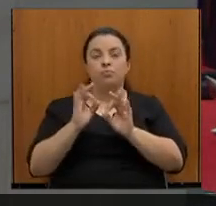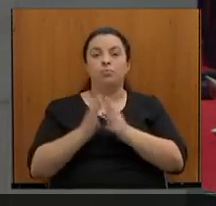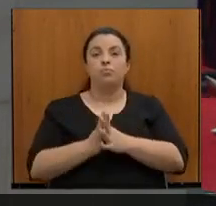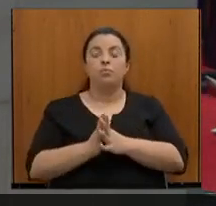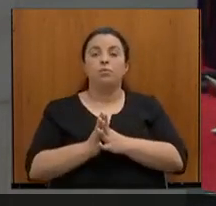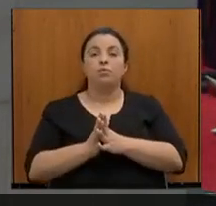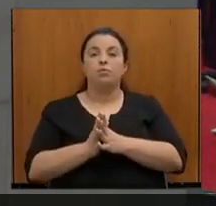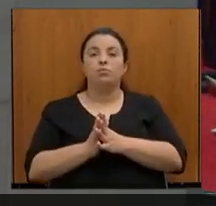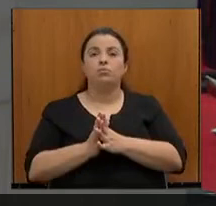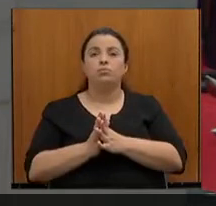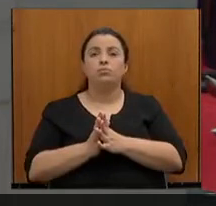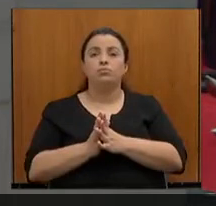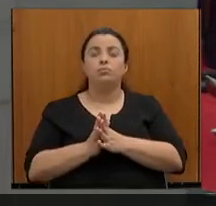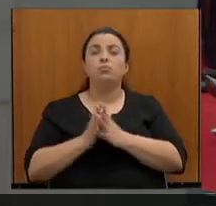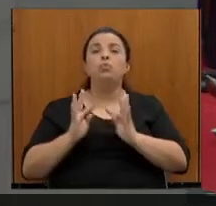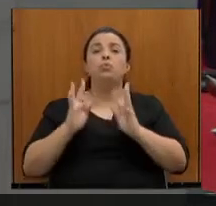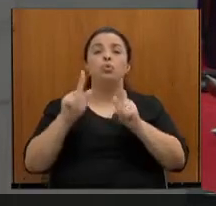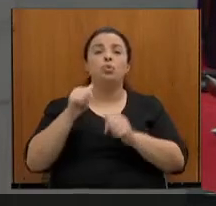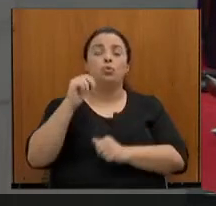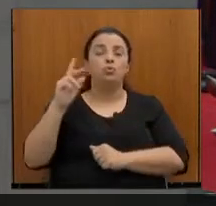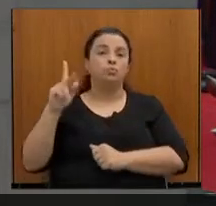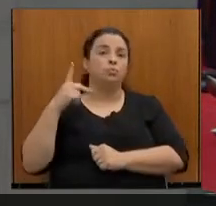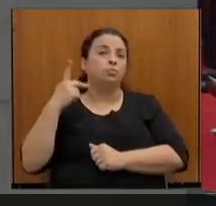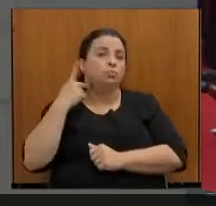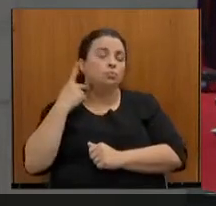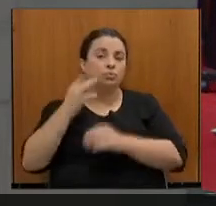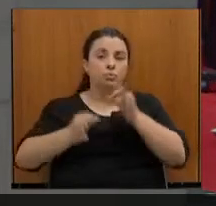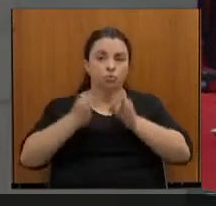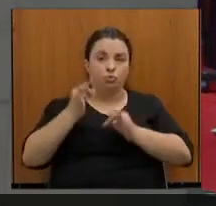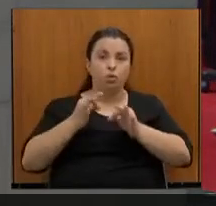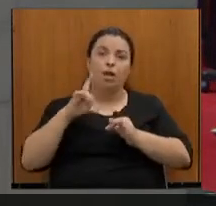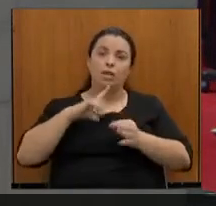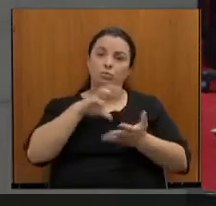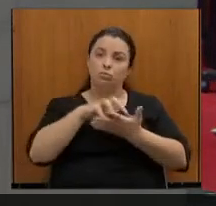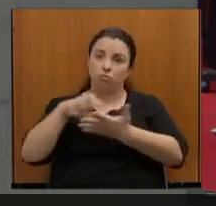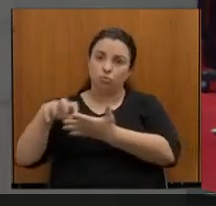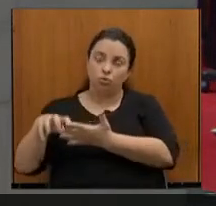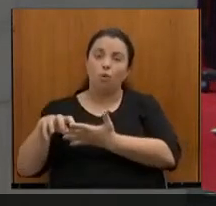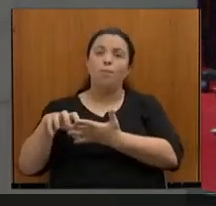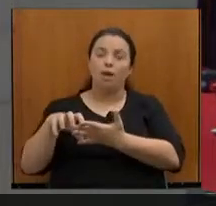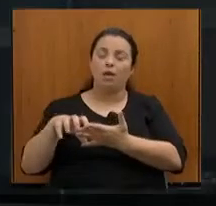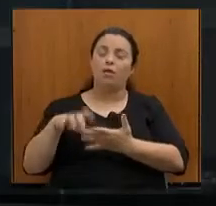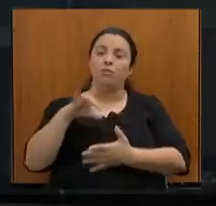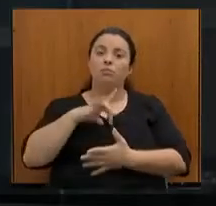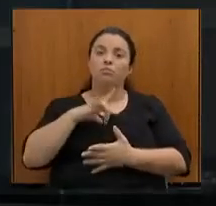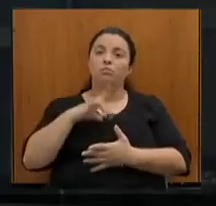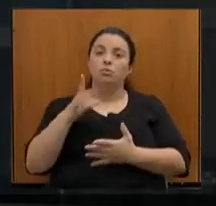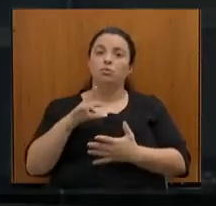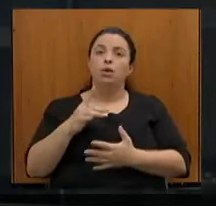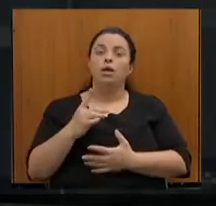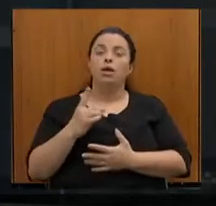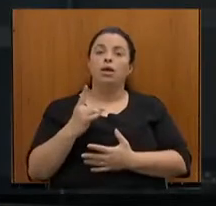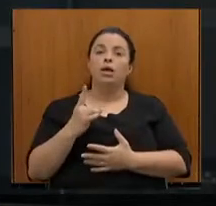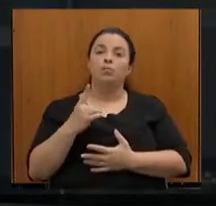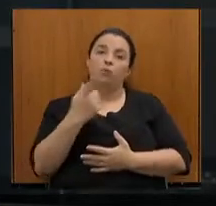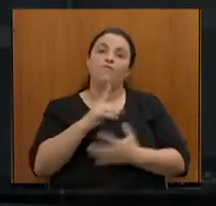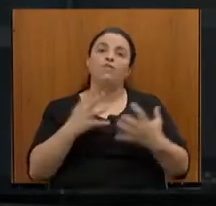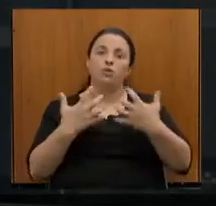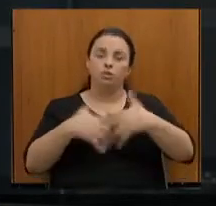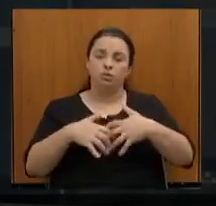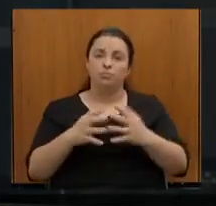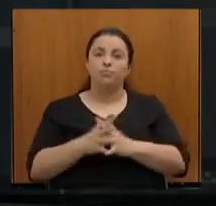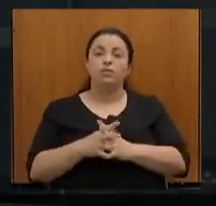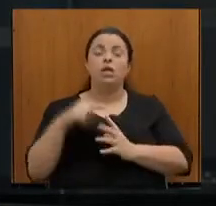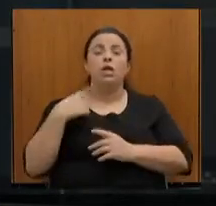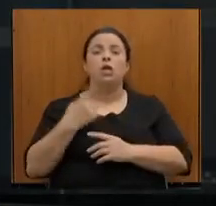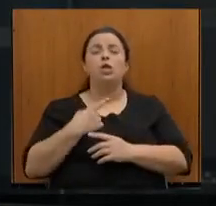promotores de justiça, cada um na sua comarca, tem a sua independência funcional. O que nós fazemos como coordenadoria é prestar o apoio a